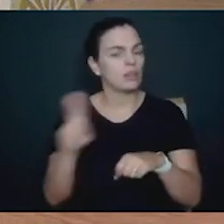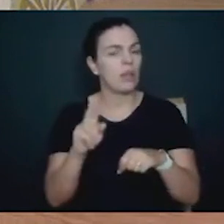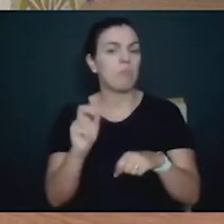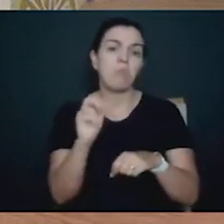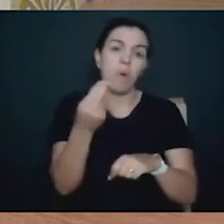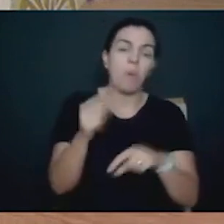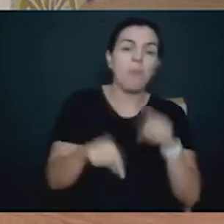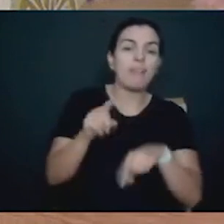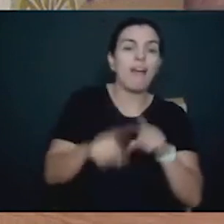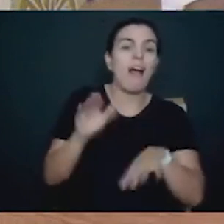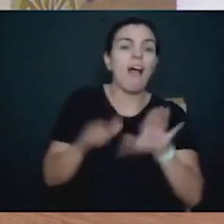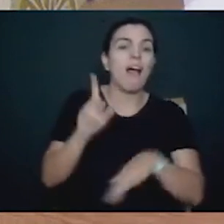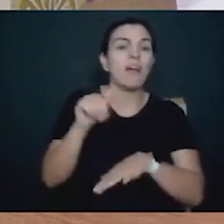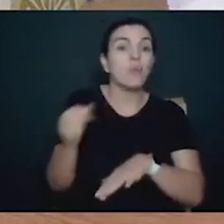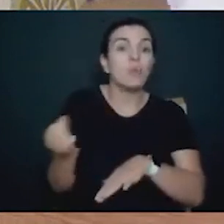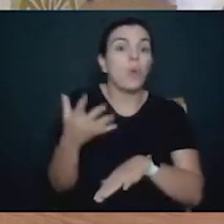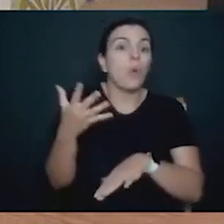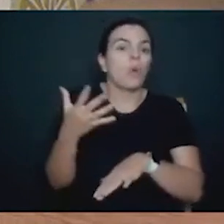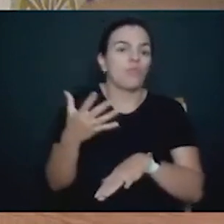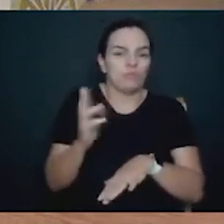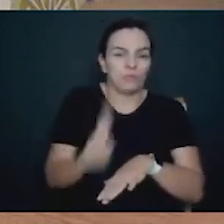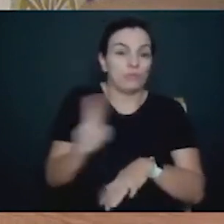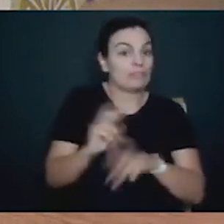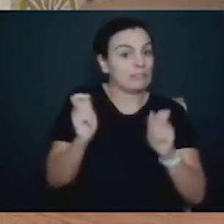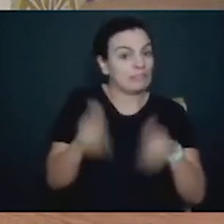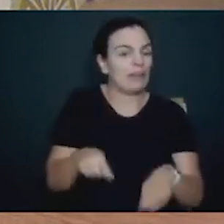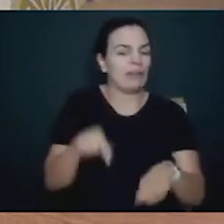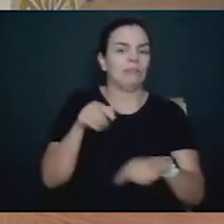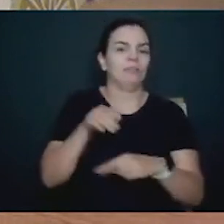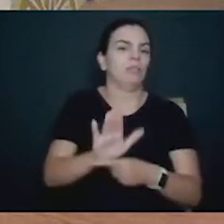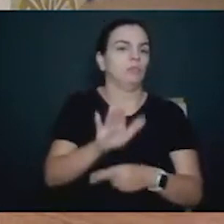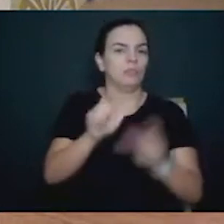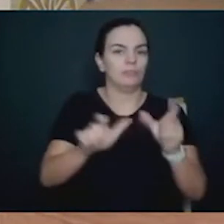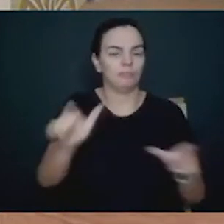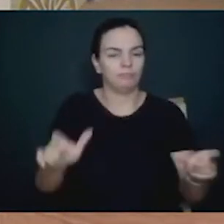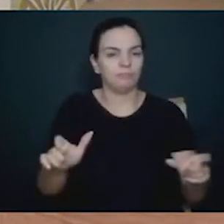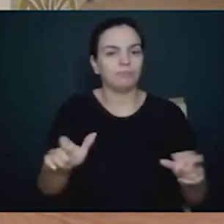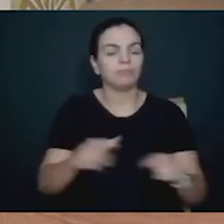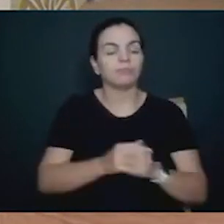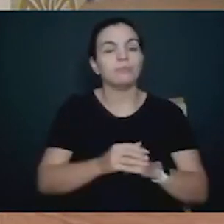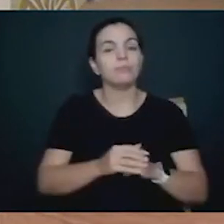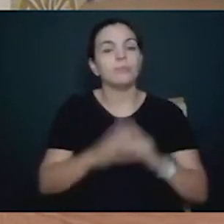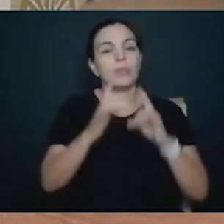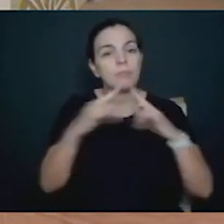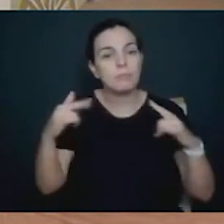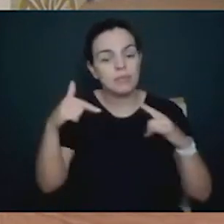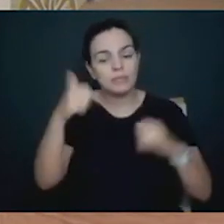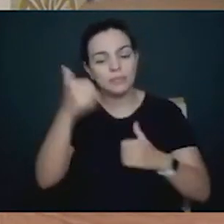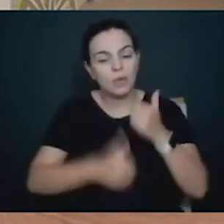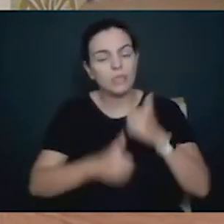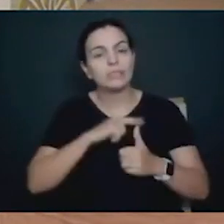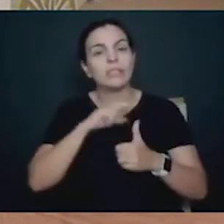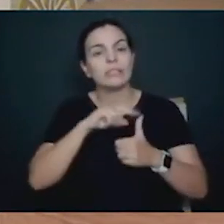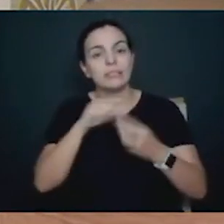existência desses projetos. Então, o programa Banca do Esporte tem basicamente três diretrizes. Primeiro, incentivar,